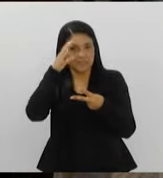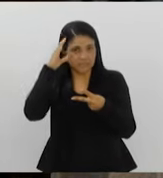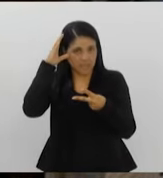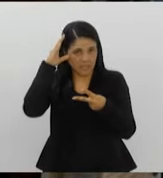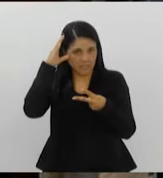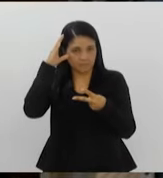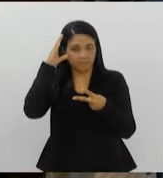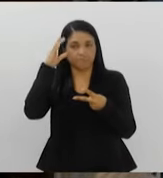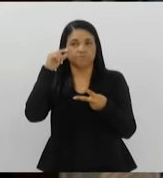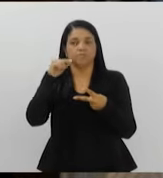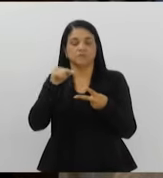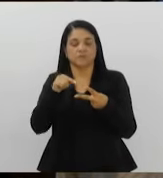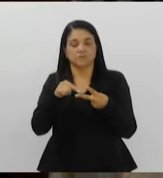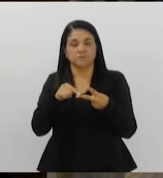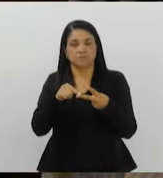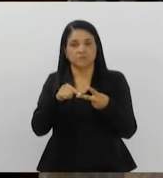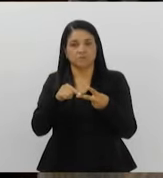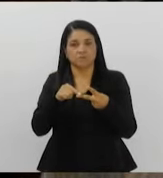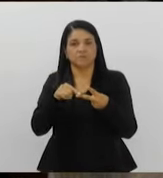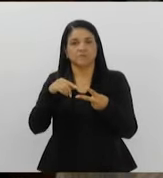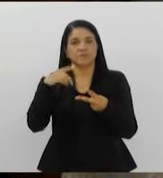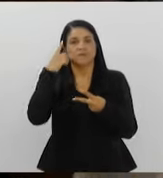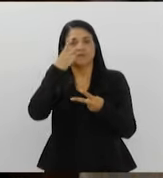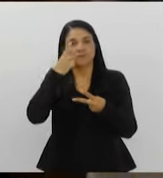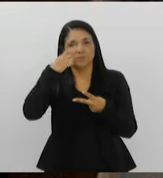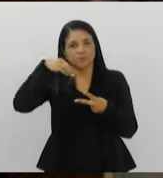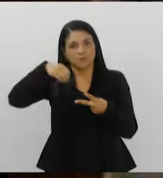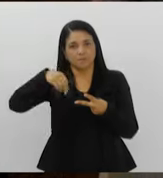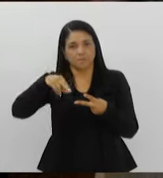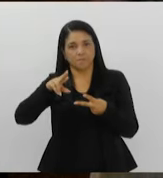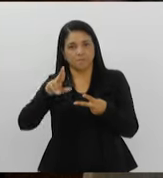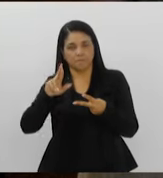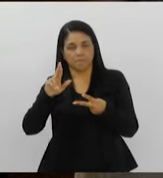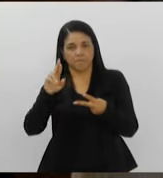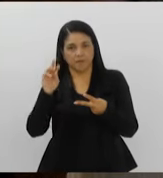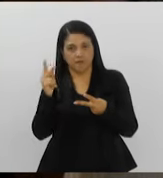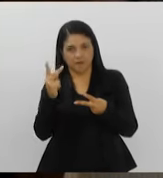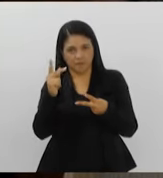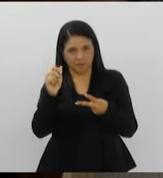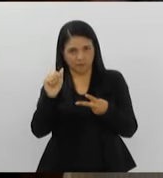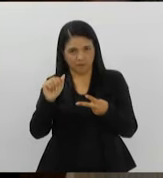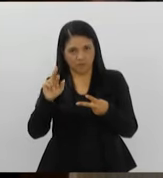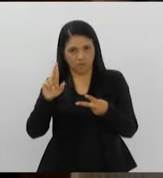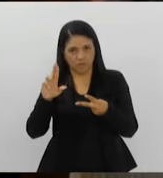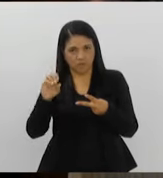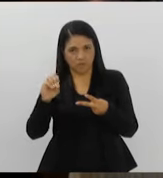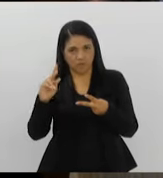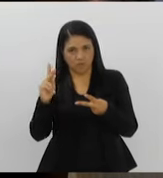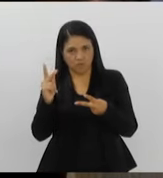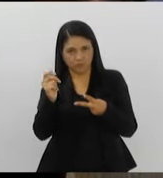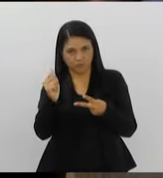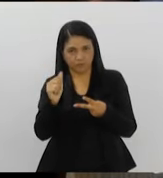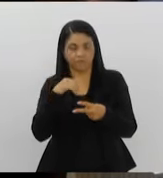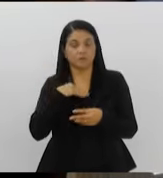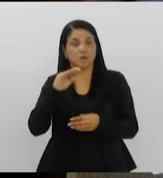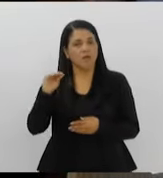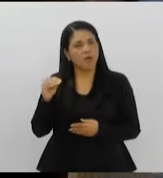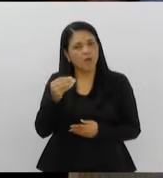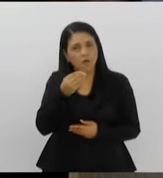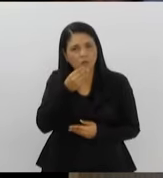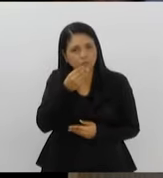Jordão e voto na deputada Marta Rocha. Senhor presidente, aproveito a